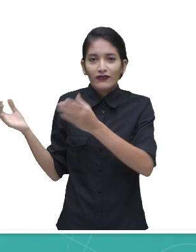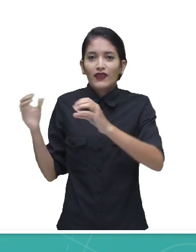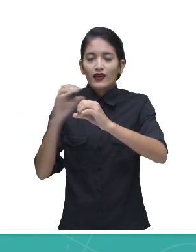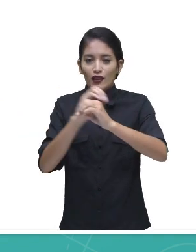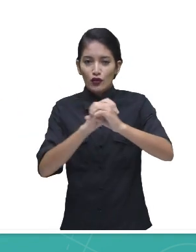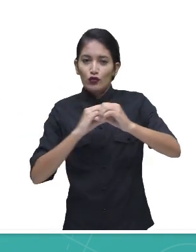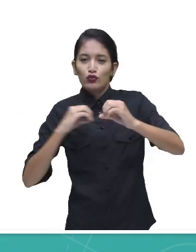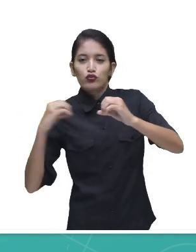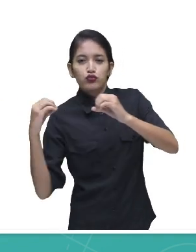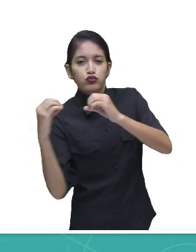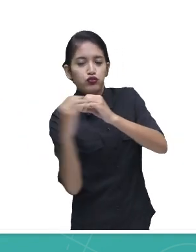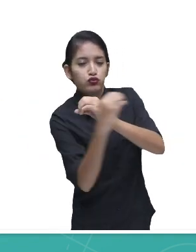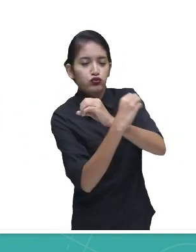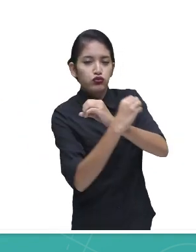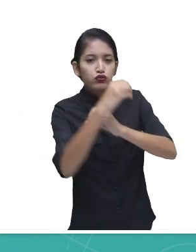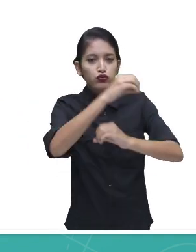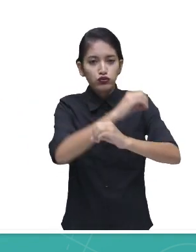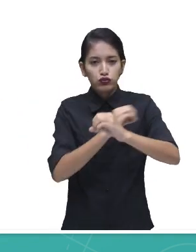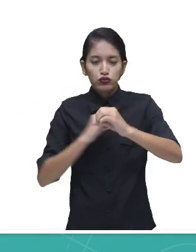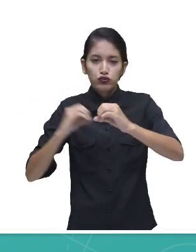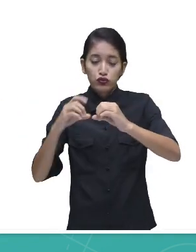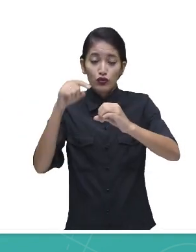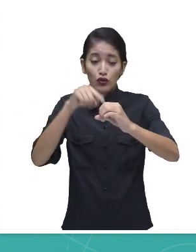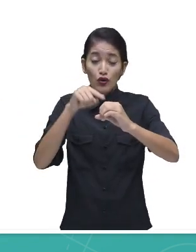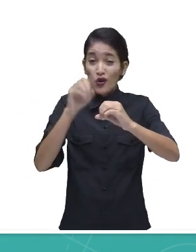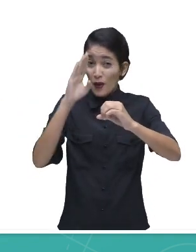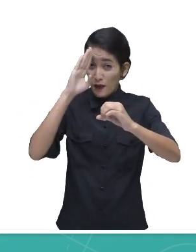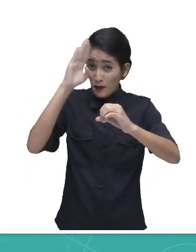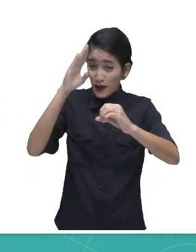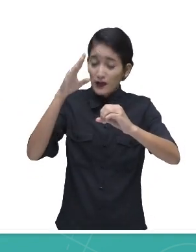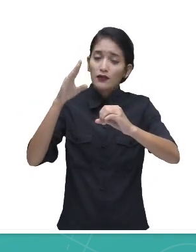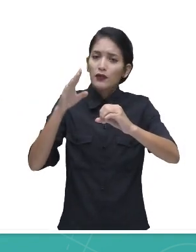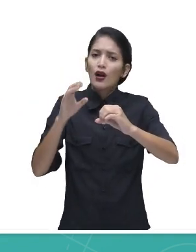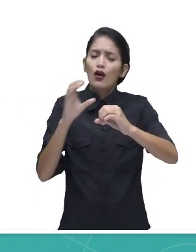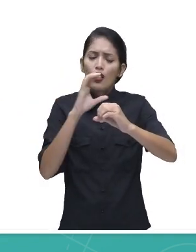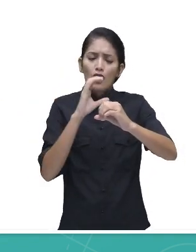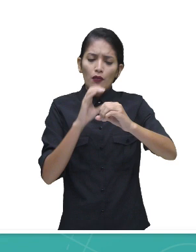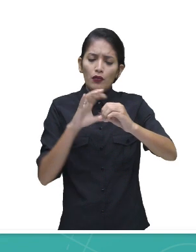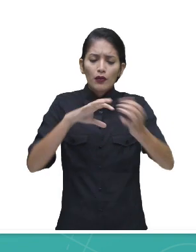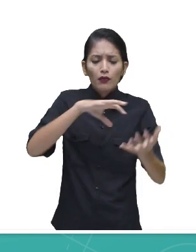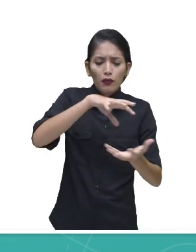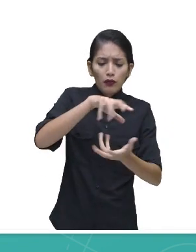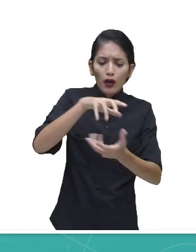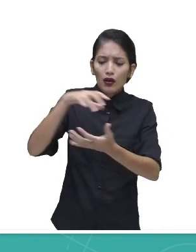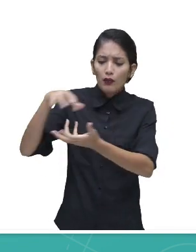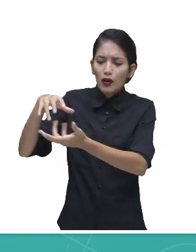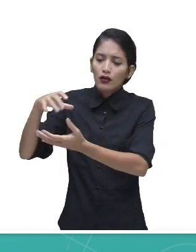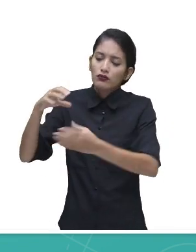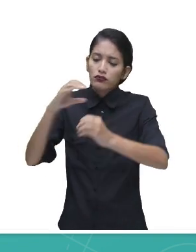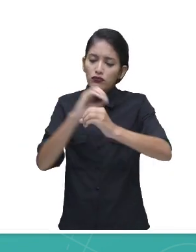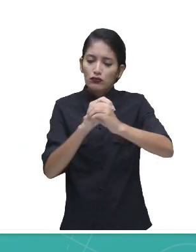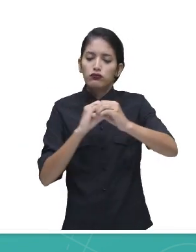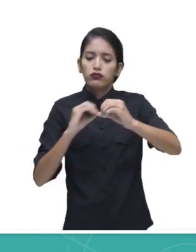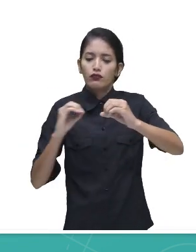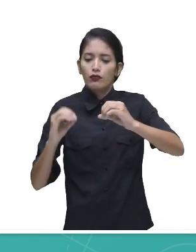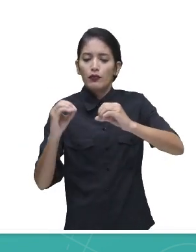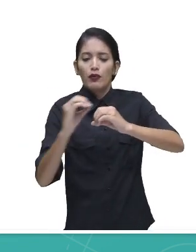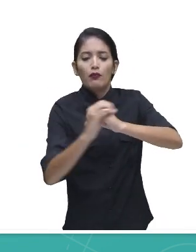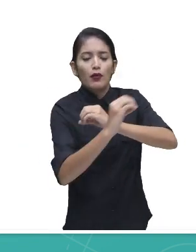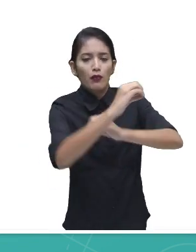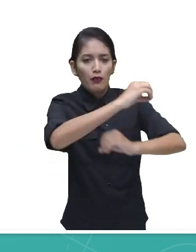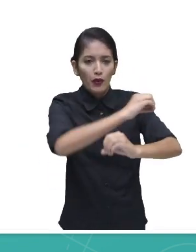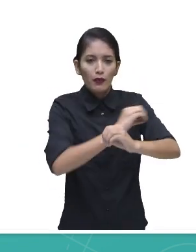sistema solar, onde eu tenho o Sol no centro e os planetas que estão orbitando o Sol, né?